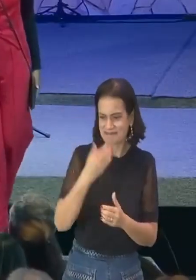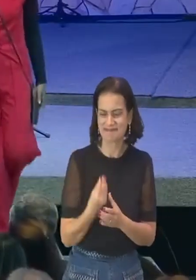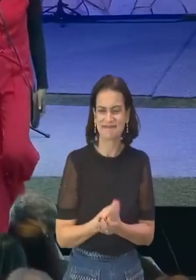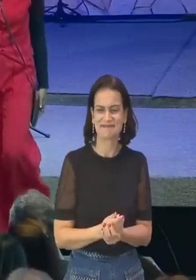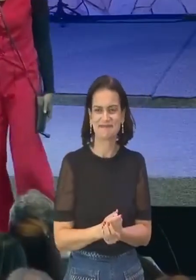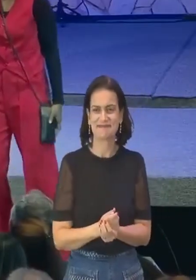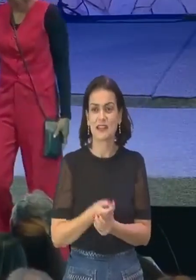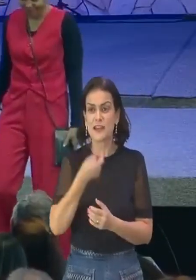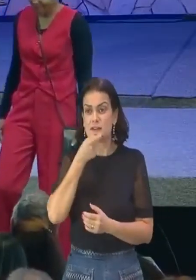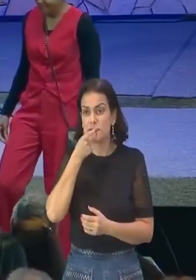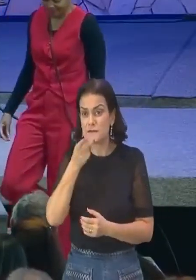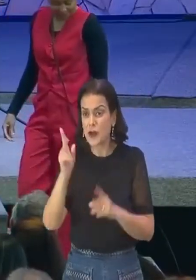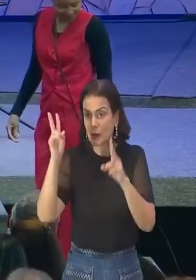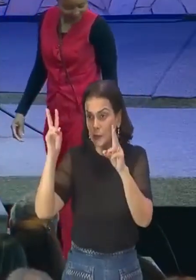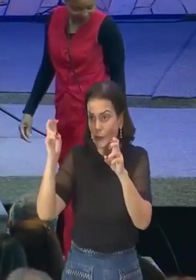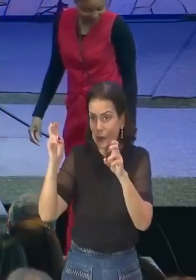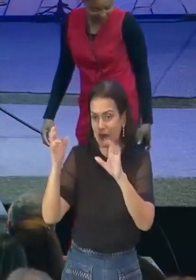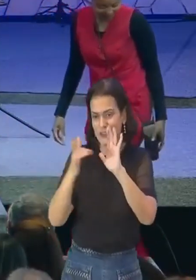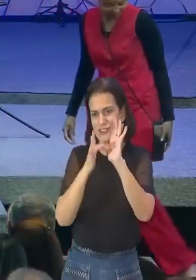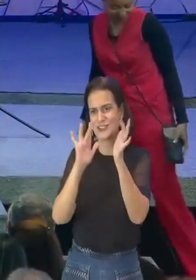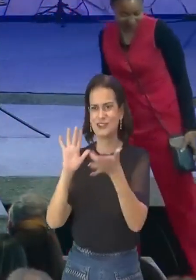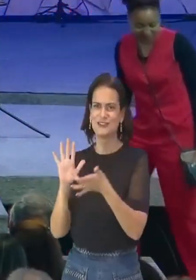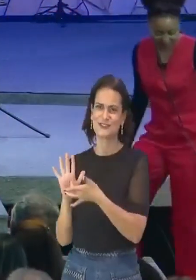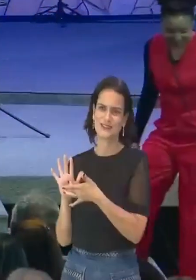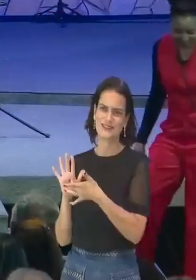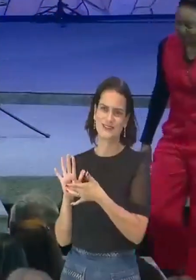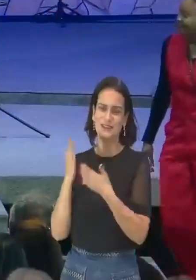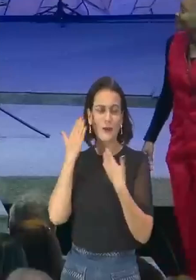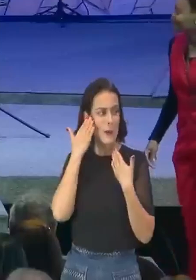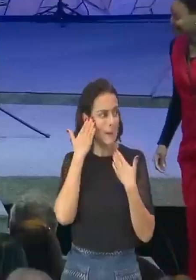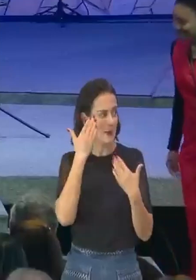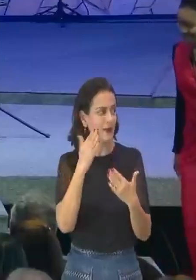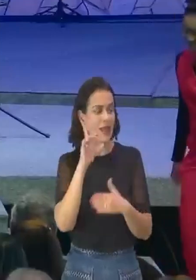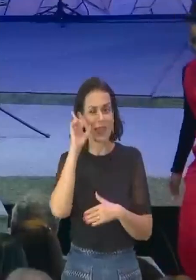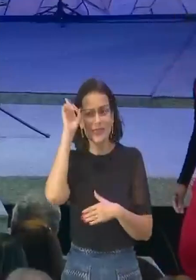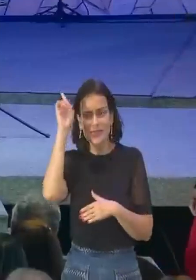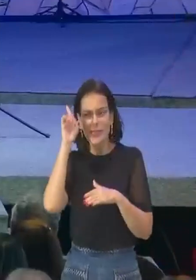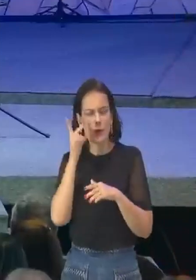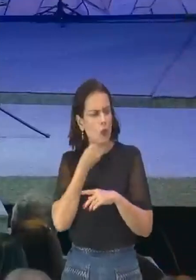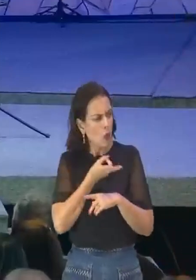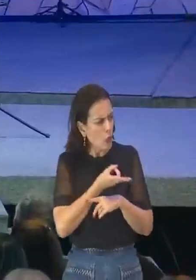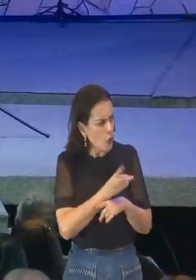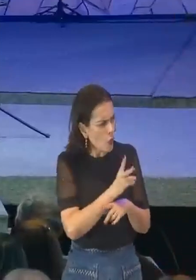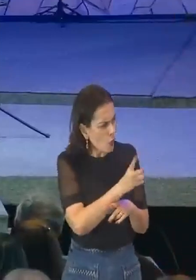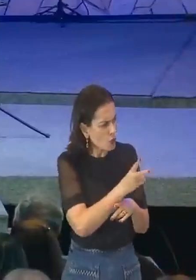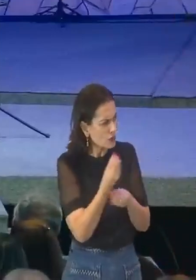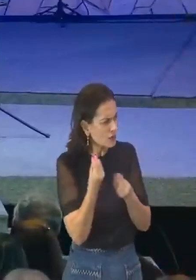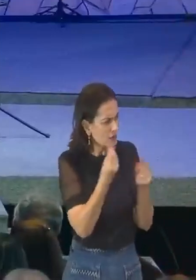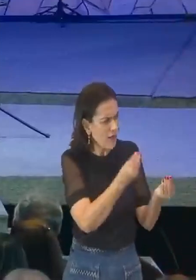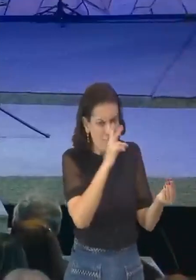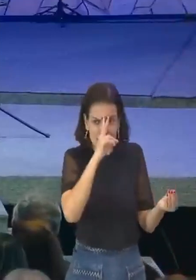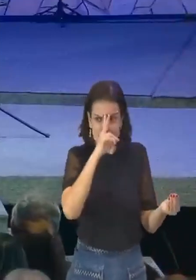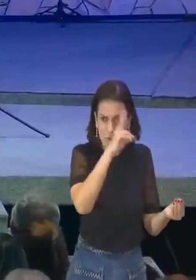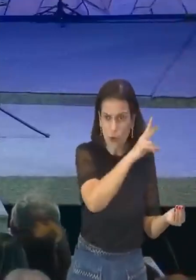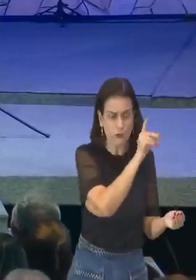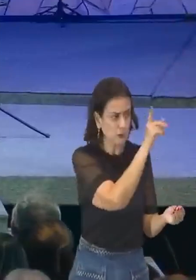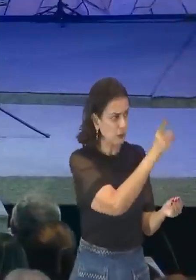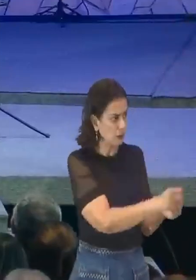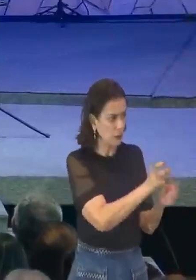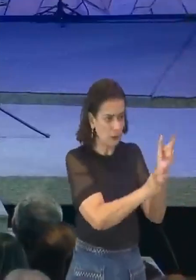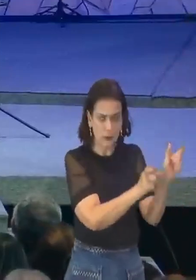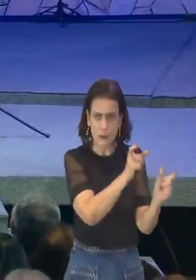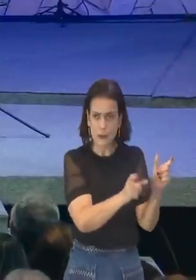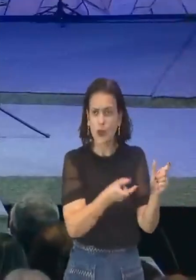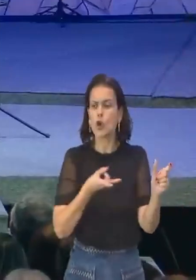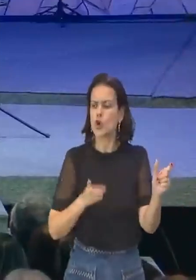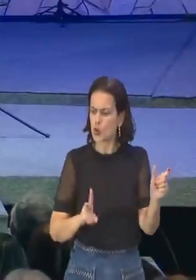Eu falo sobre Jesus, obrigado. Que Deus continue dando força a vocês, para que vocês